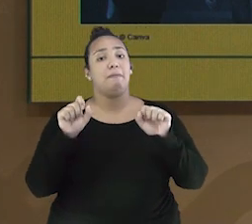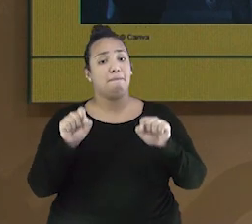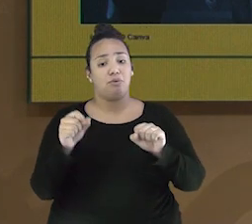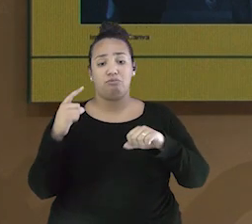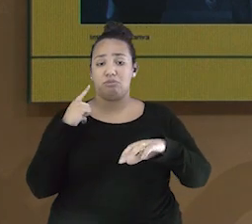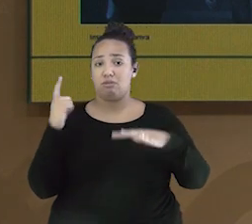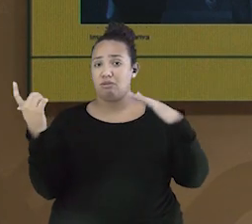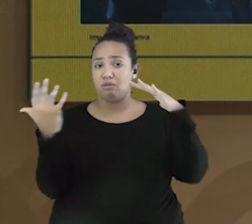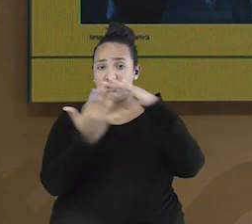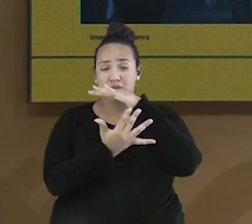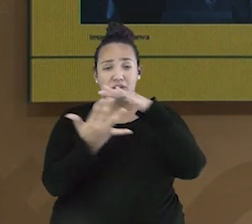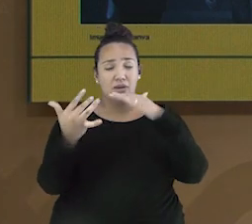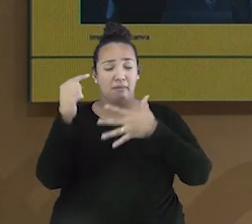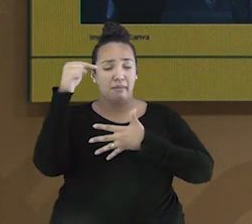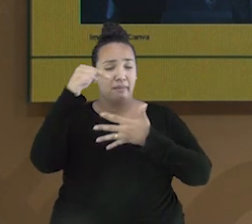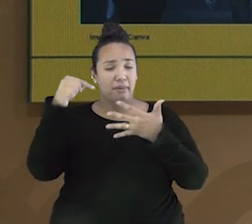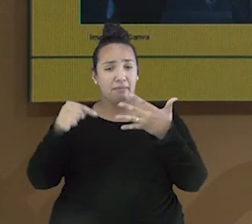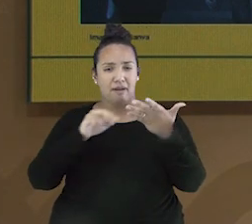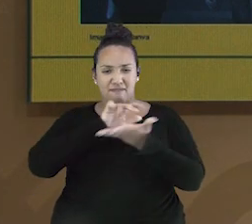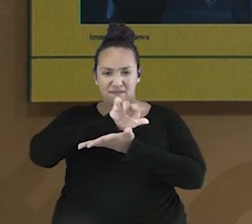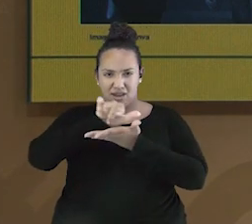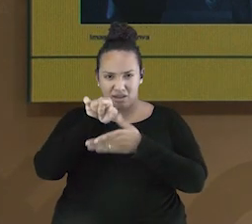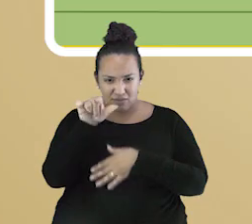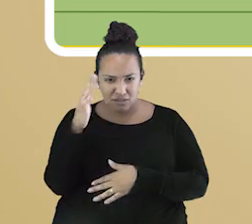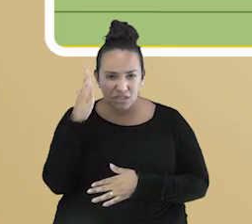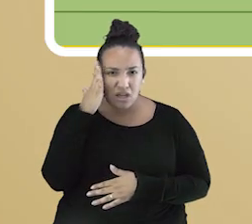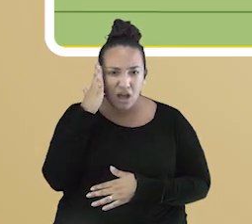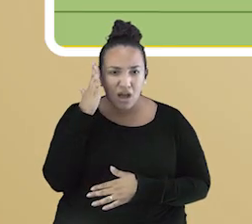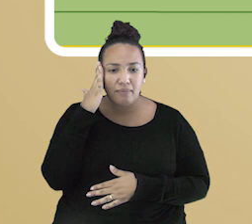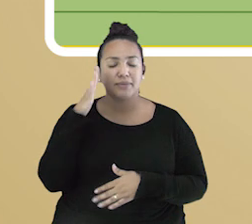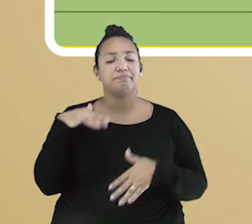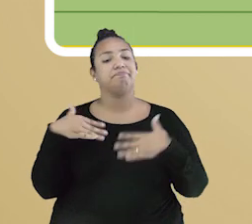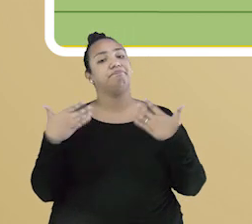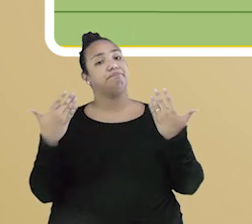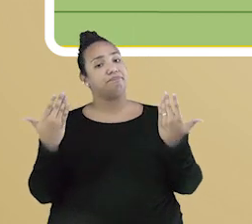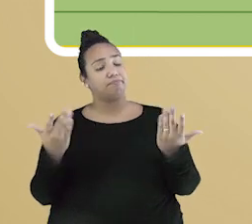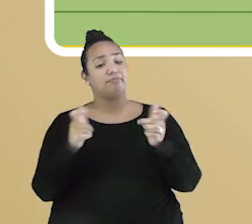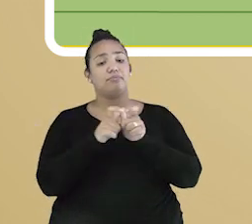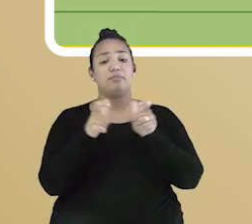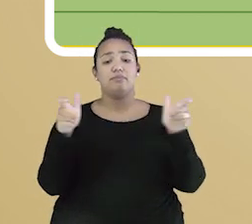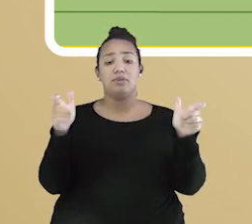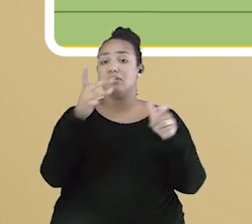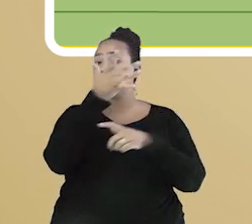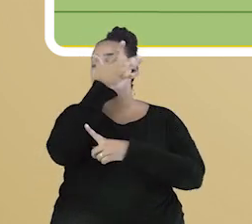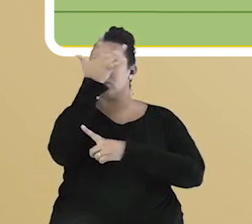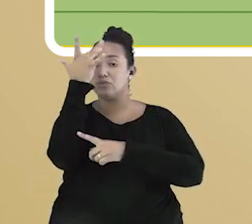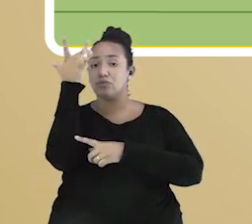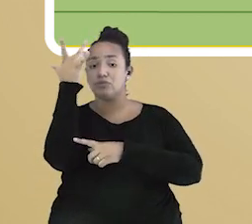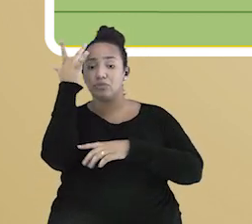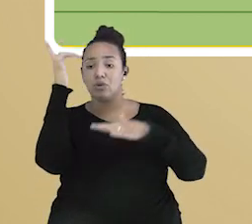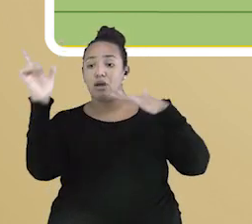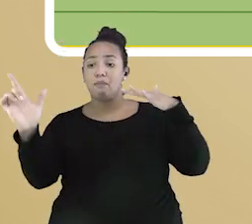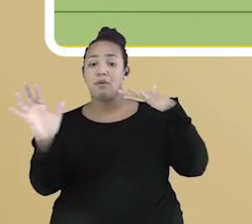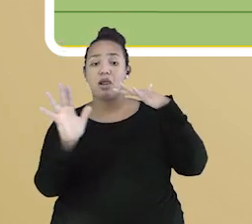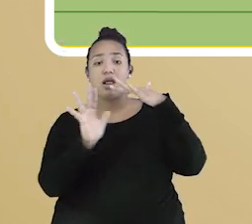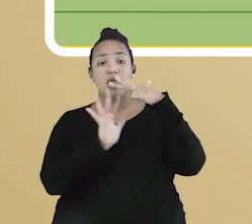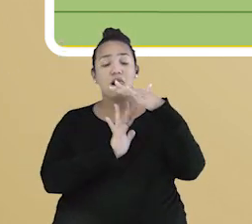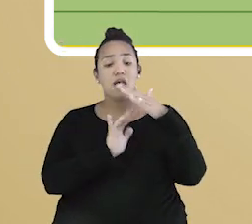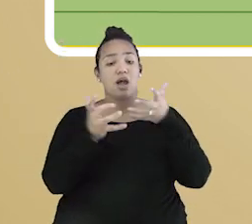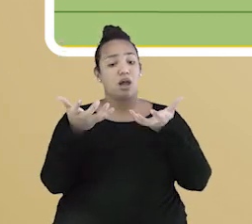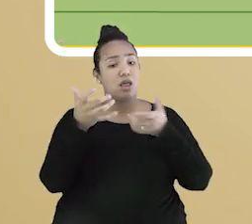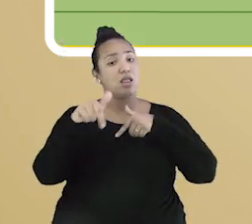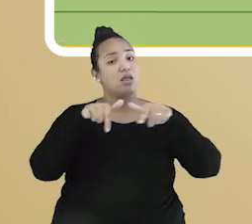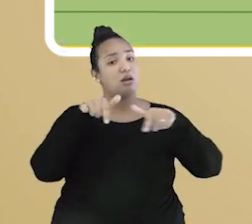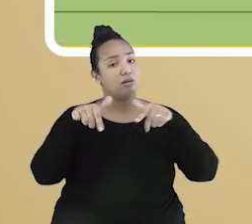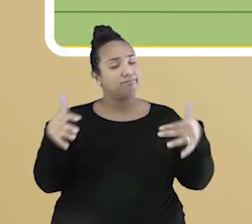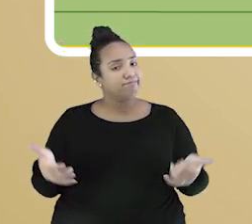vários motivos. Vocês sabem alguns deles? Muitas pessoas migram em busca de melhores oportunidades de